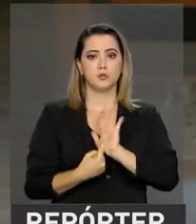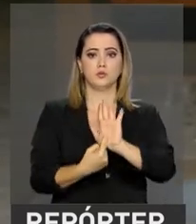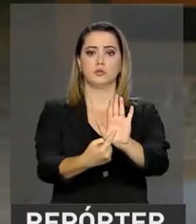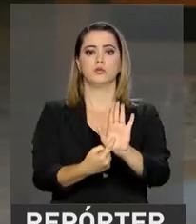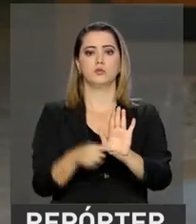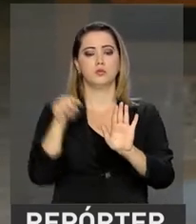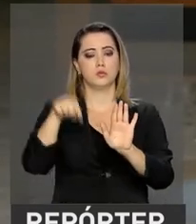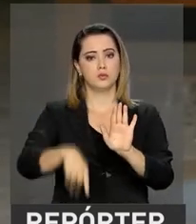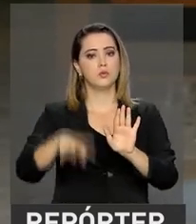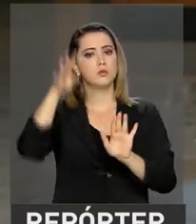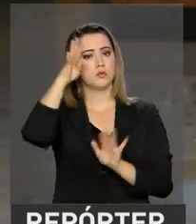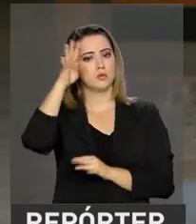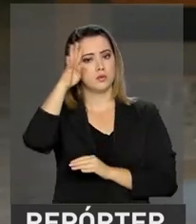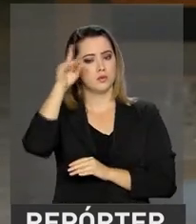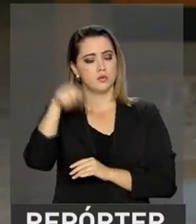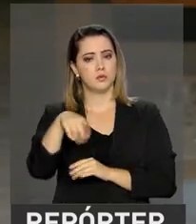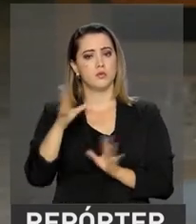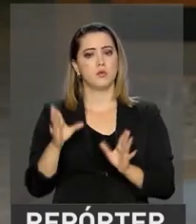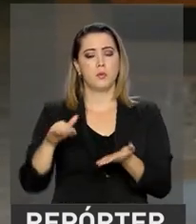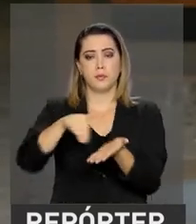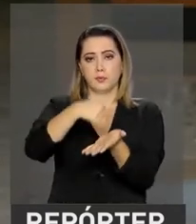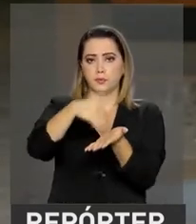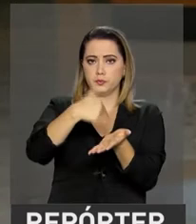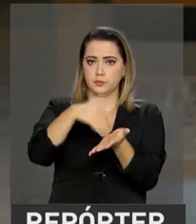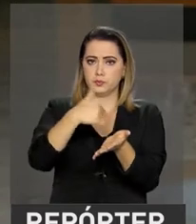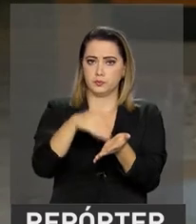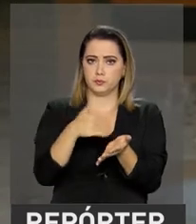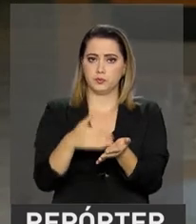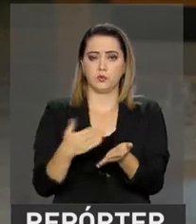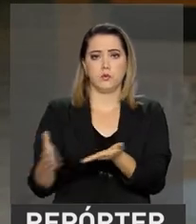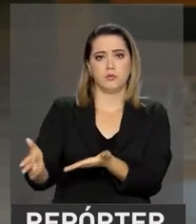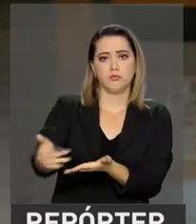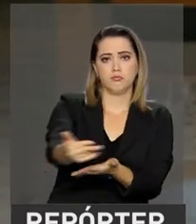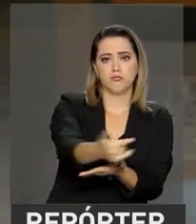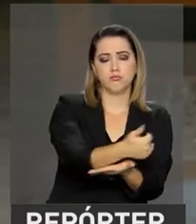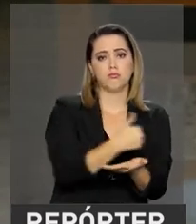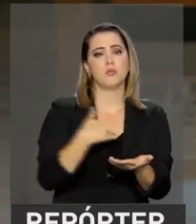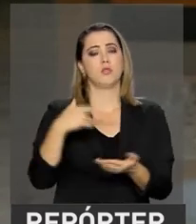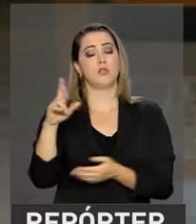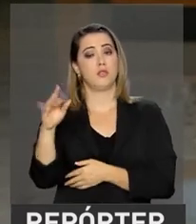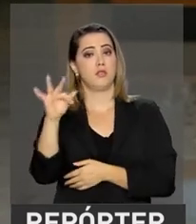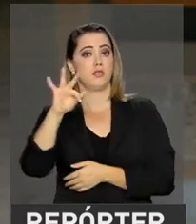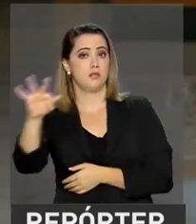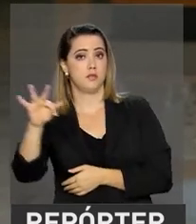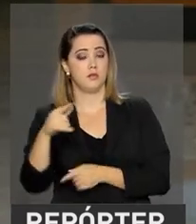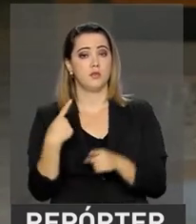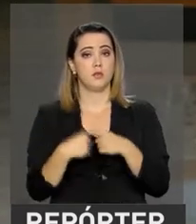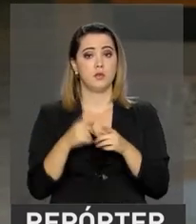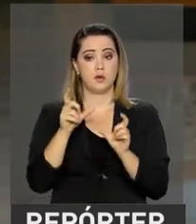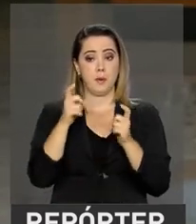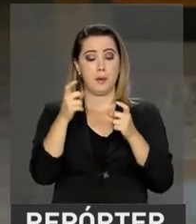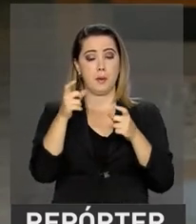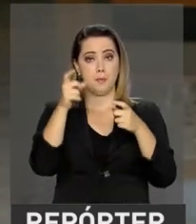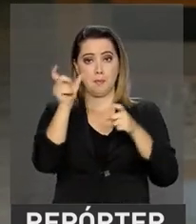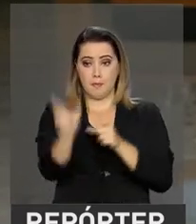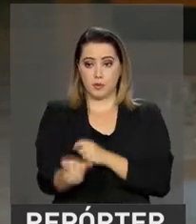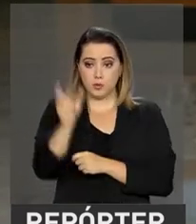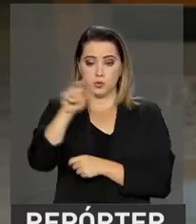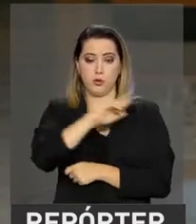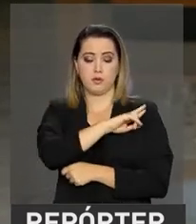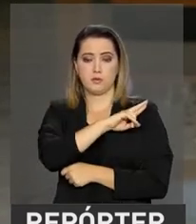nesta quarta feira pela secretaria da receita federal o chefe do centro de estudos tributários e